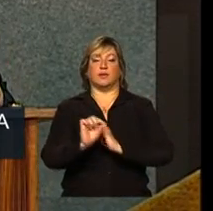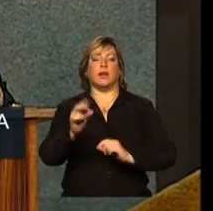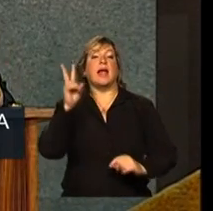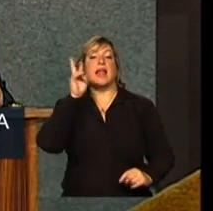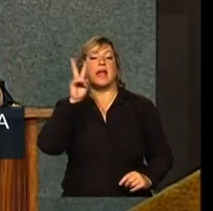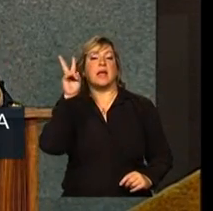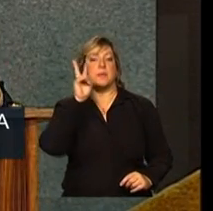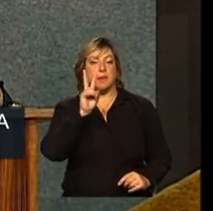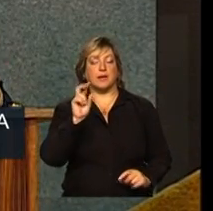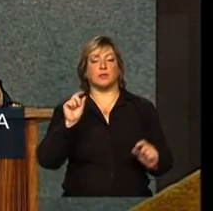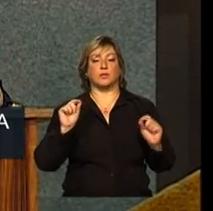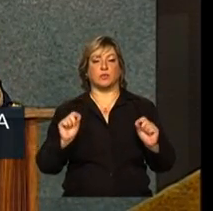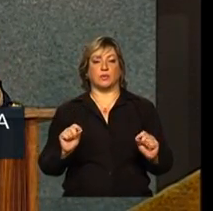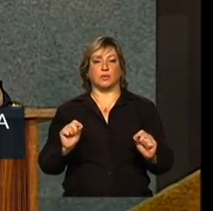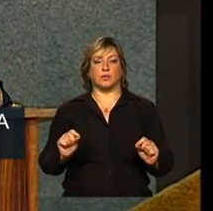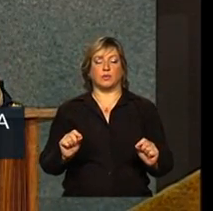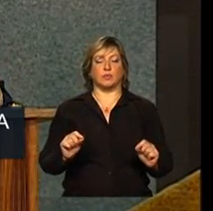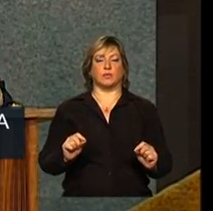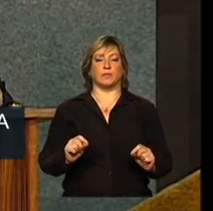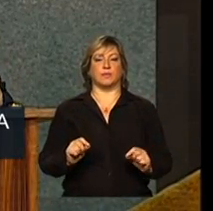lembrando